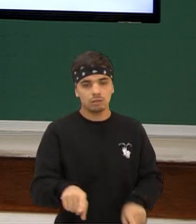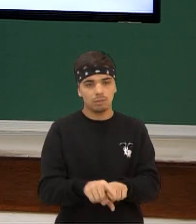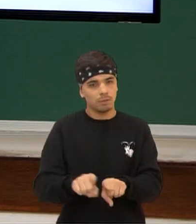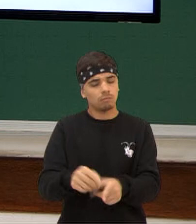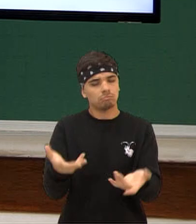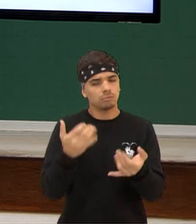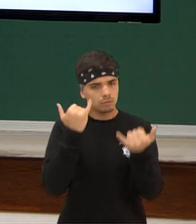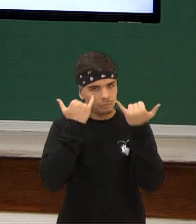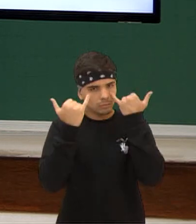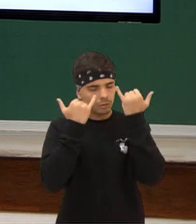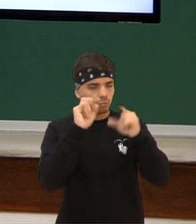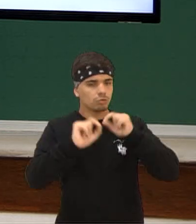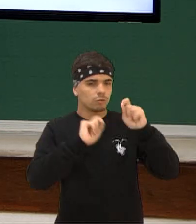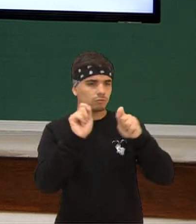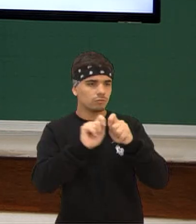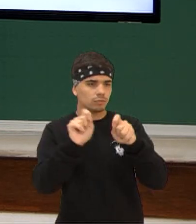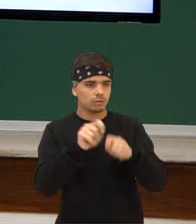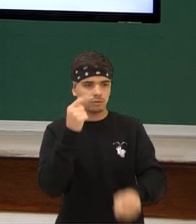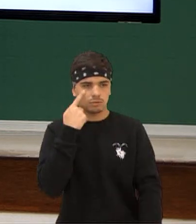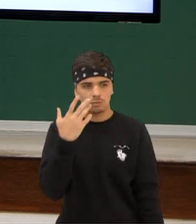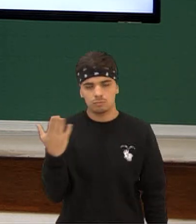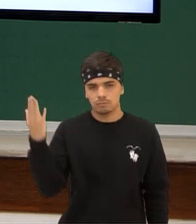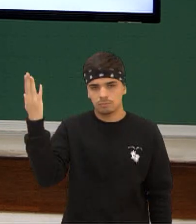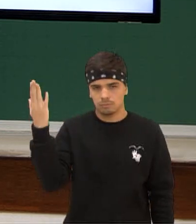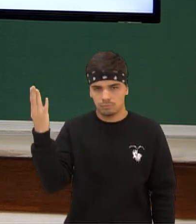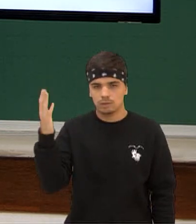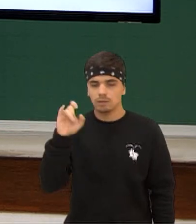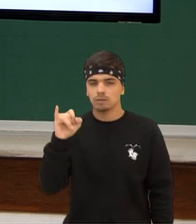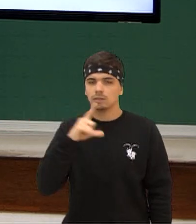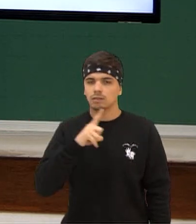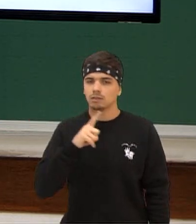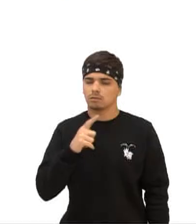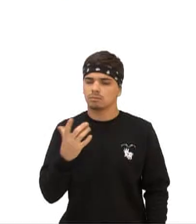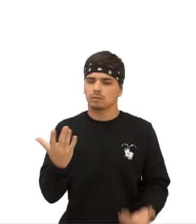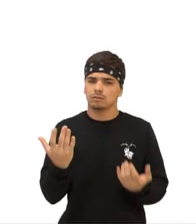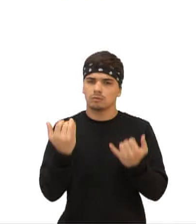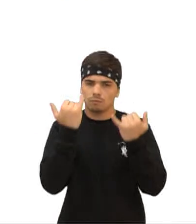mais informações o que que eu faço for more information contact